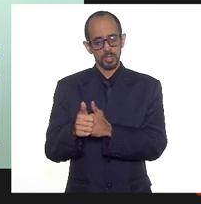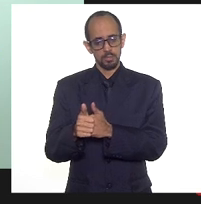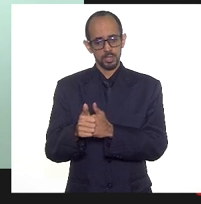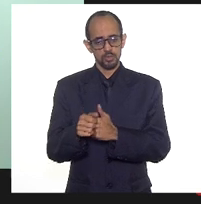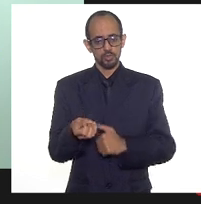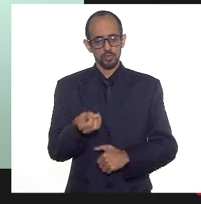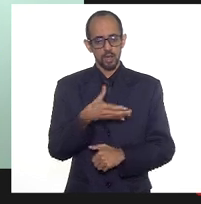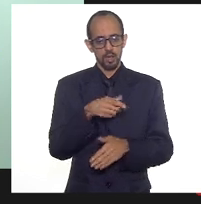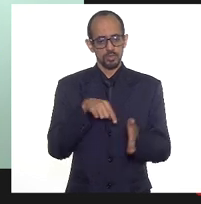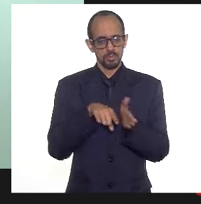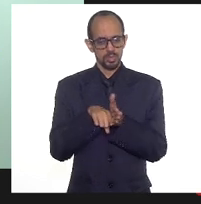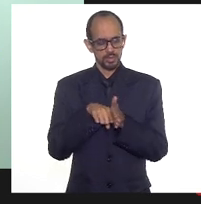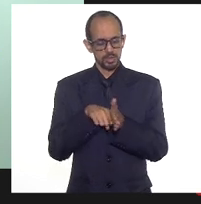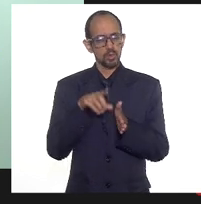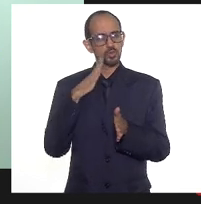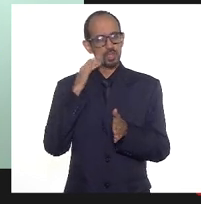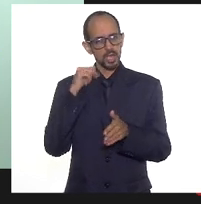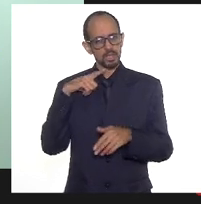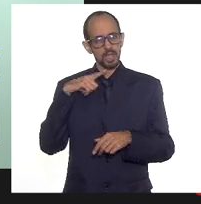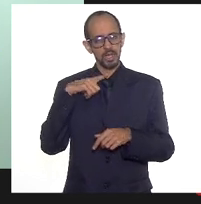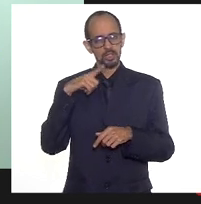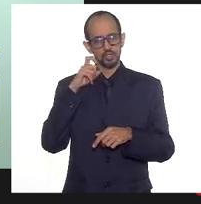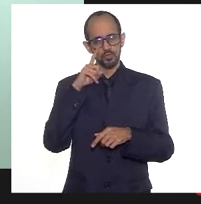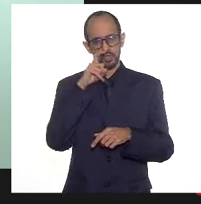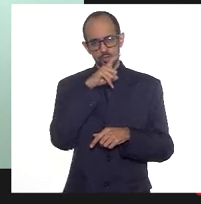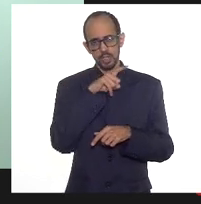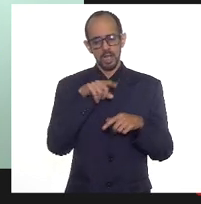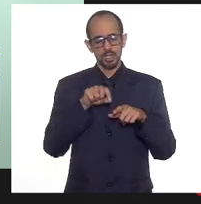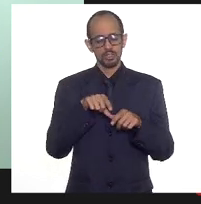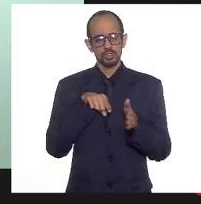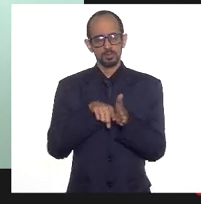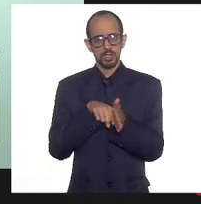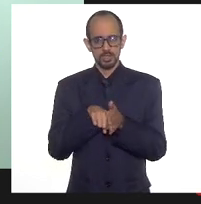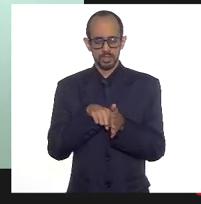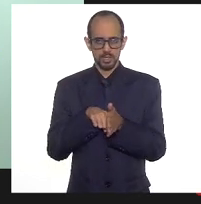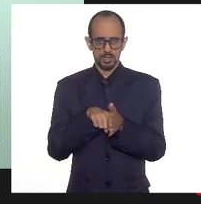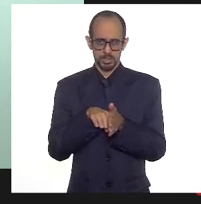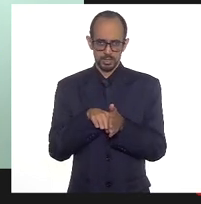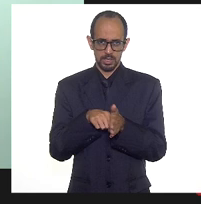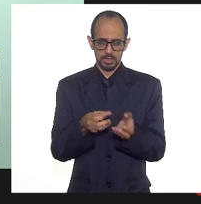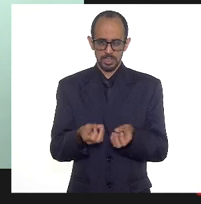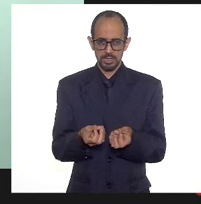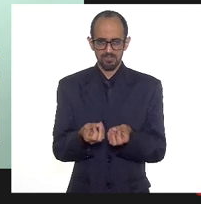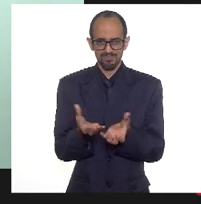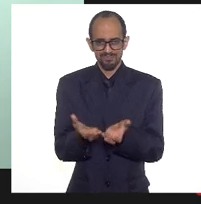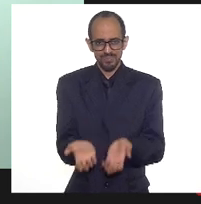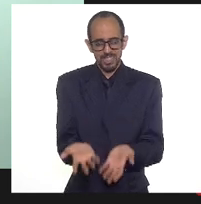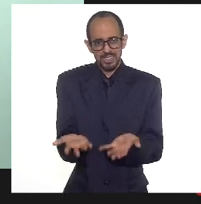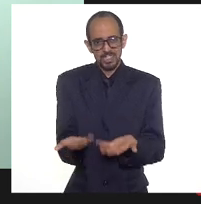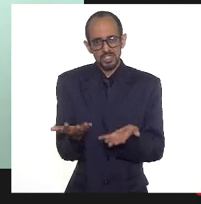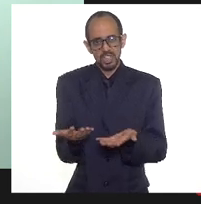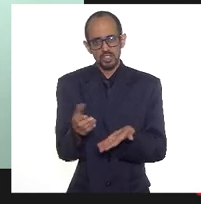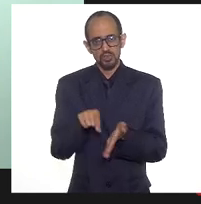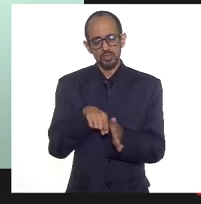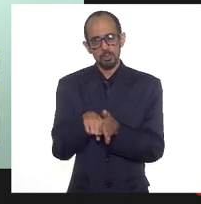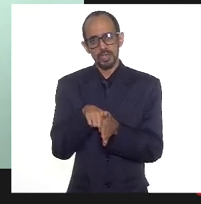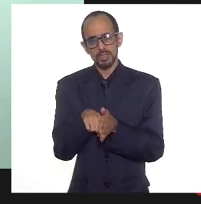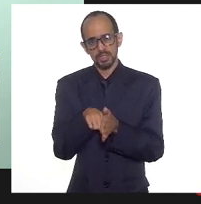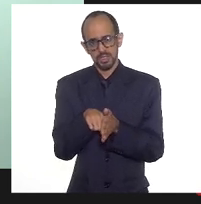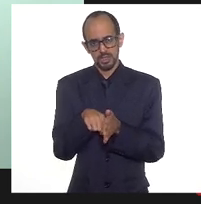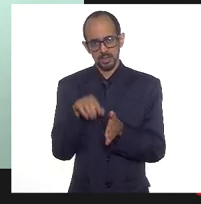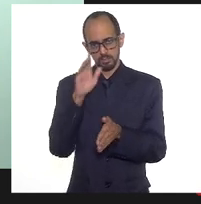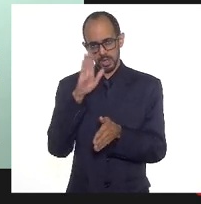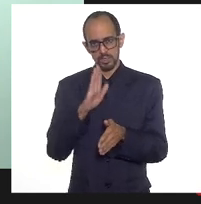sei que aí está uma dificuldade com a questão do fomento de pesquisa no nosso país, no nosso estado, mas se houver,